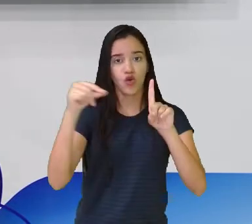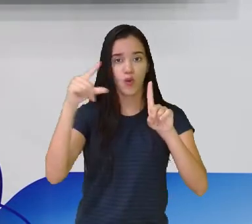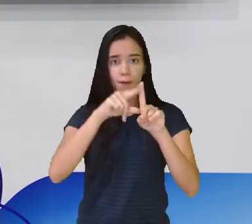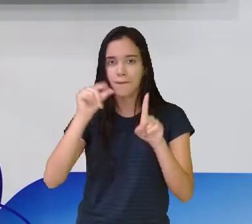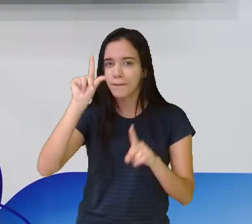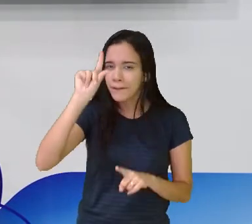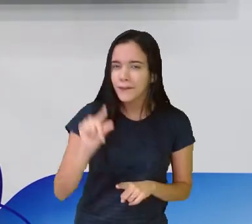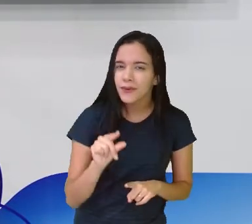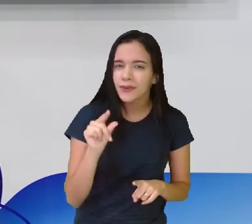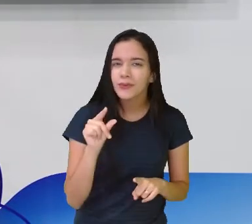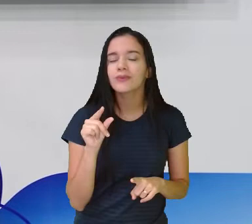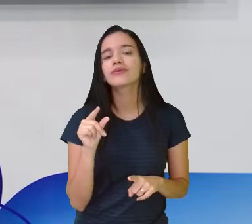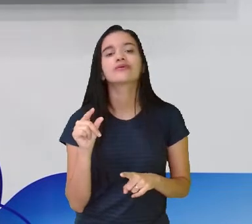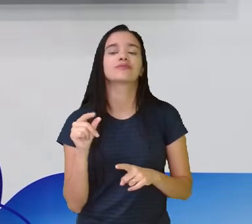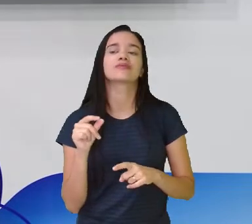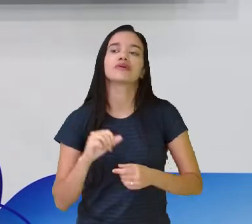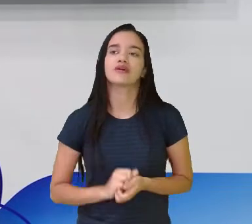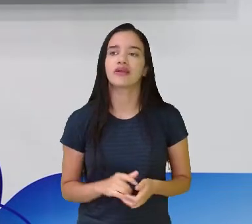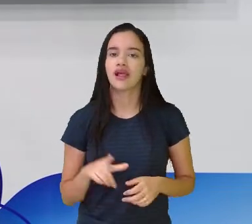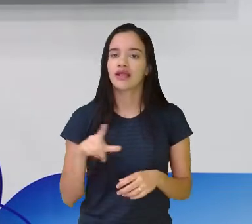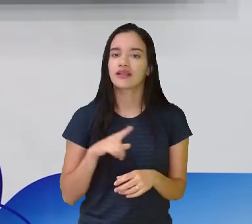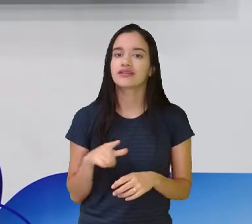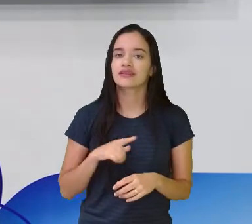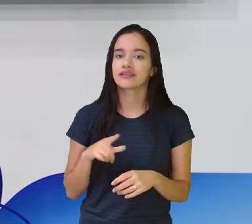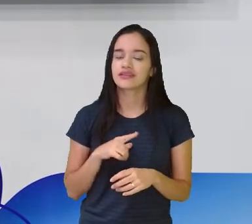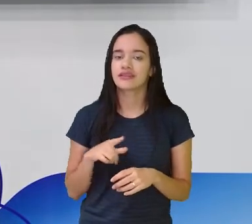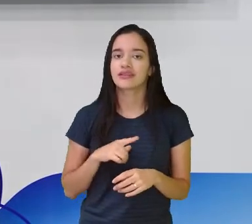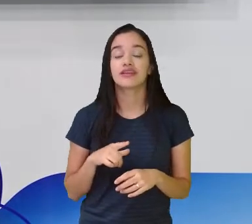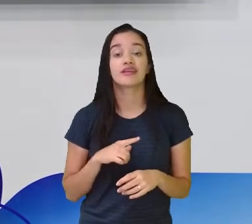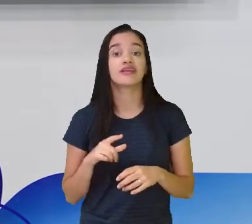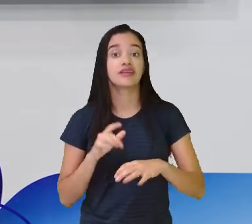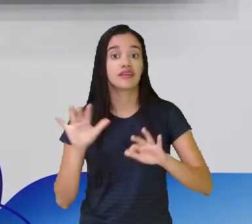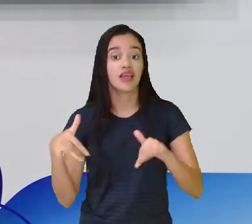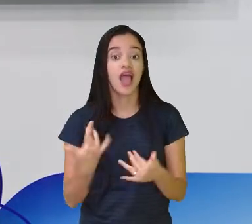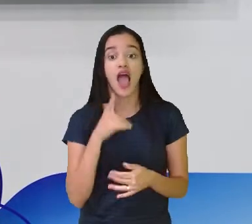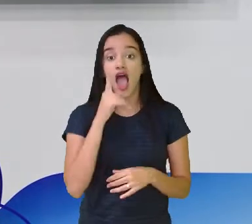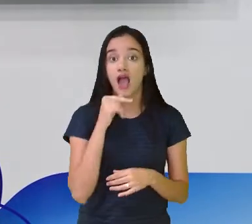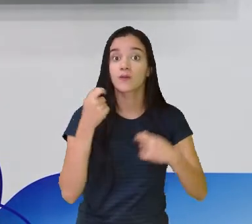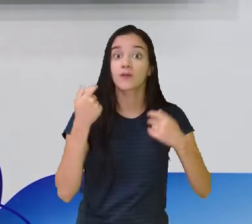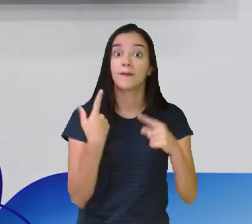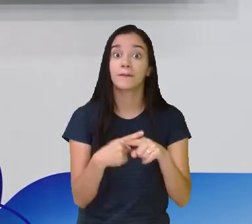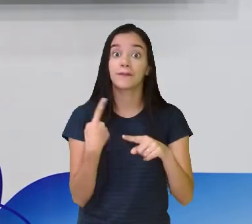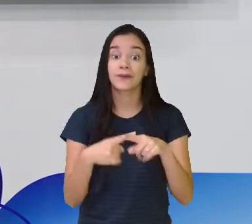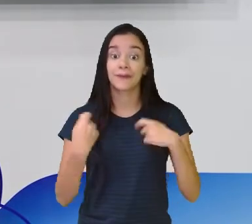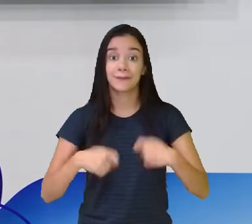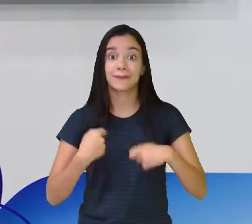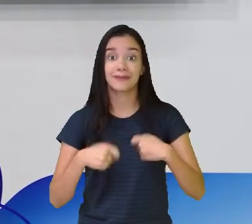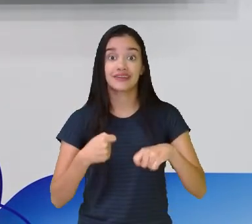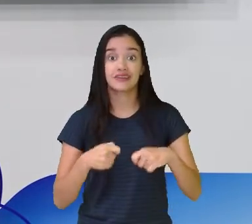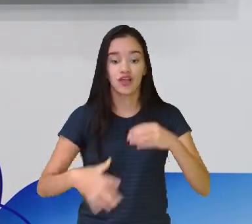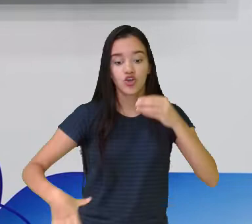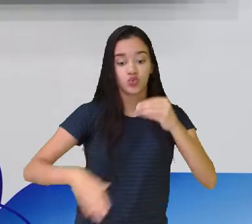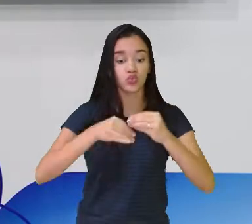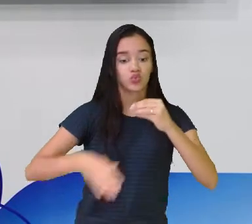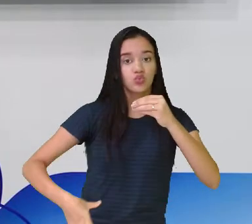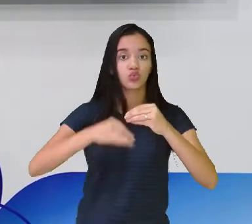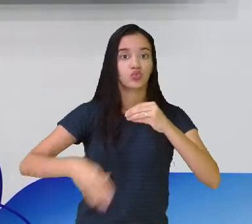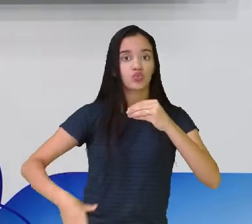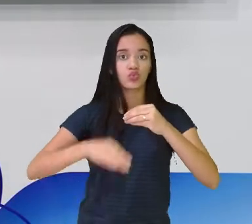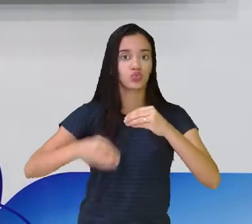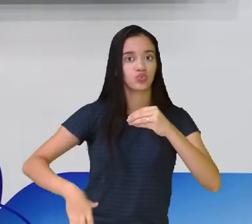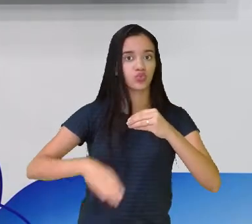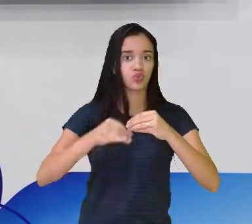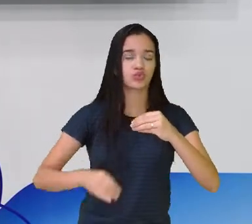são suculentas, né? Vamos dizer assim, elas têm água no seu corpo, porque elas precisam acumular bastante água